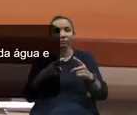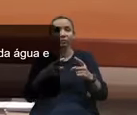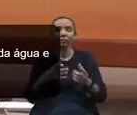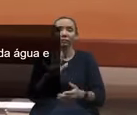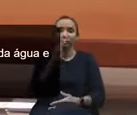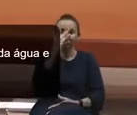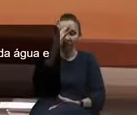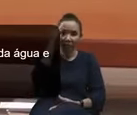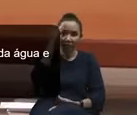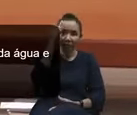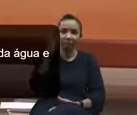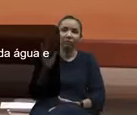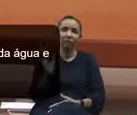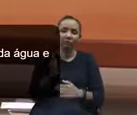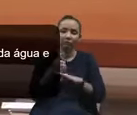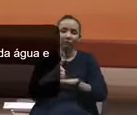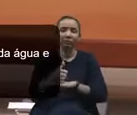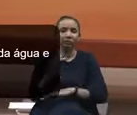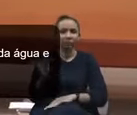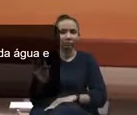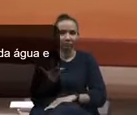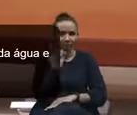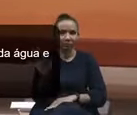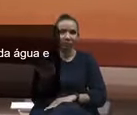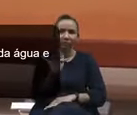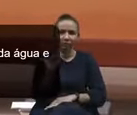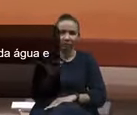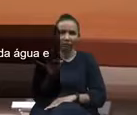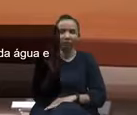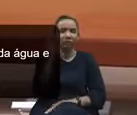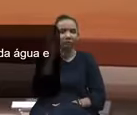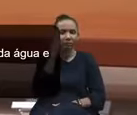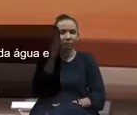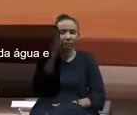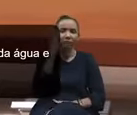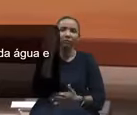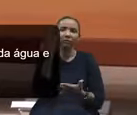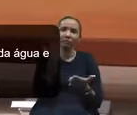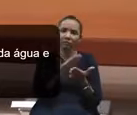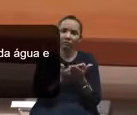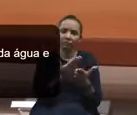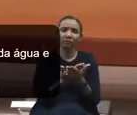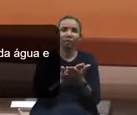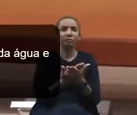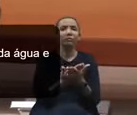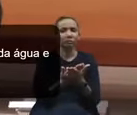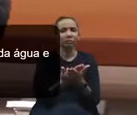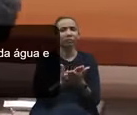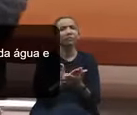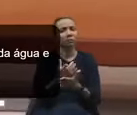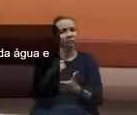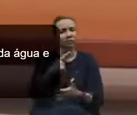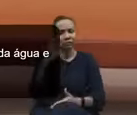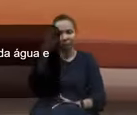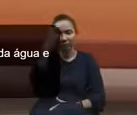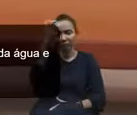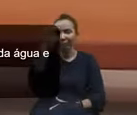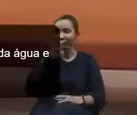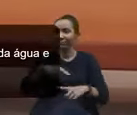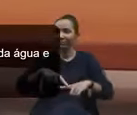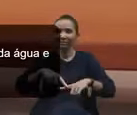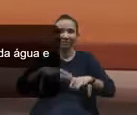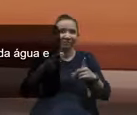os mistérios de porque não é cultura gente não é sabedoria a Bíblia diz que o mundo na sua sabedoria não